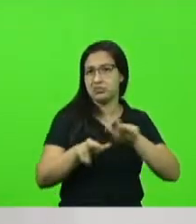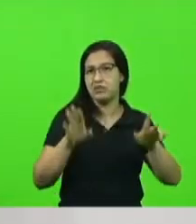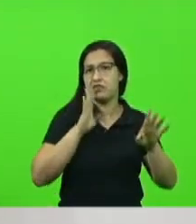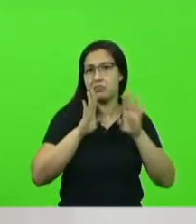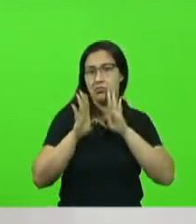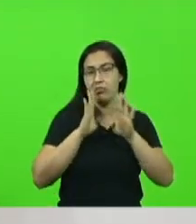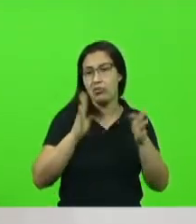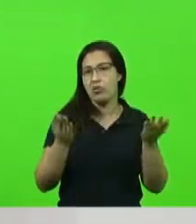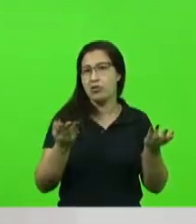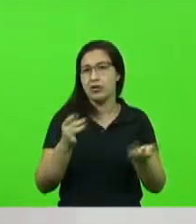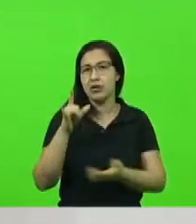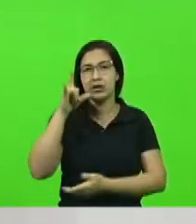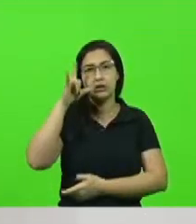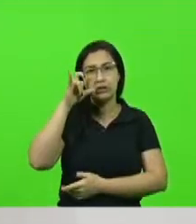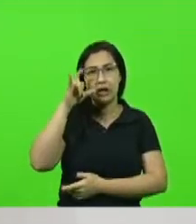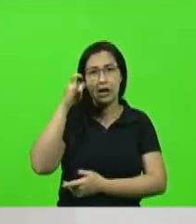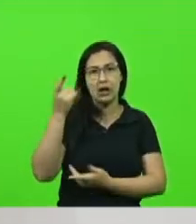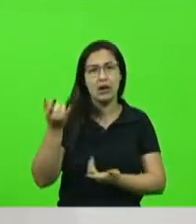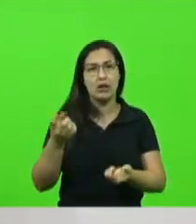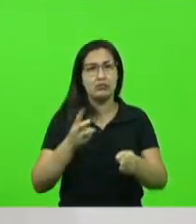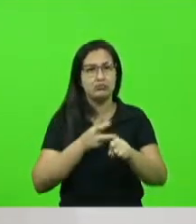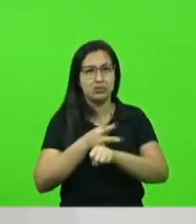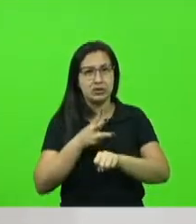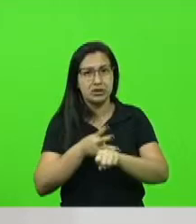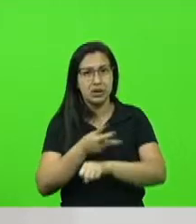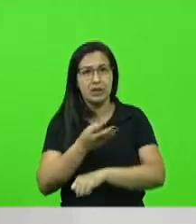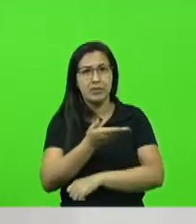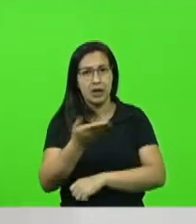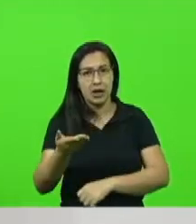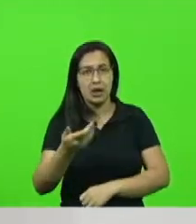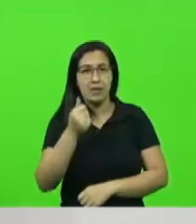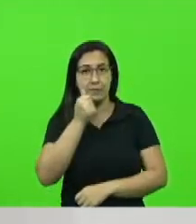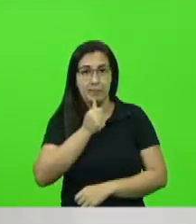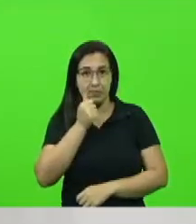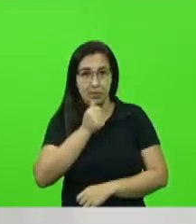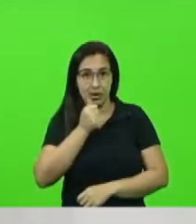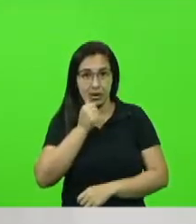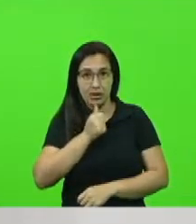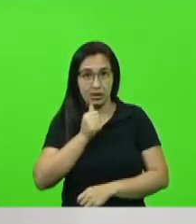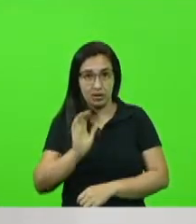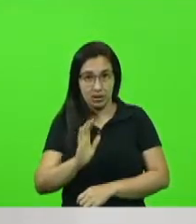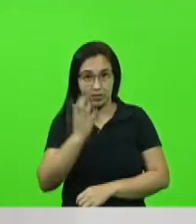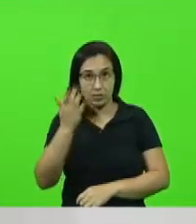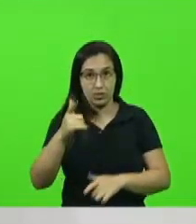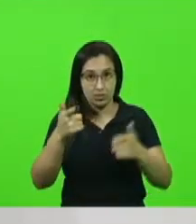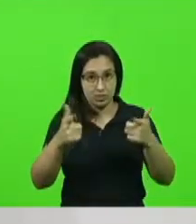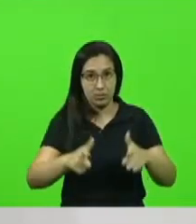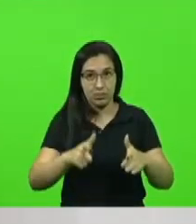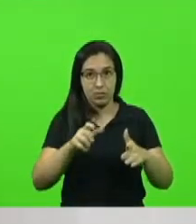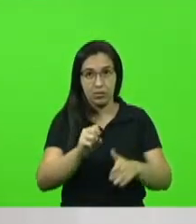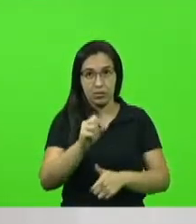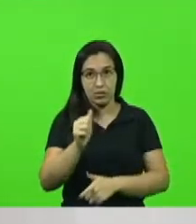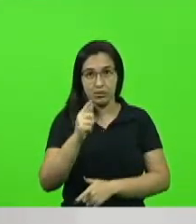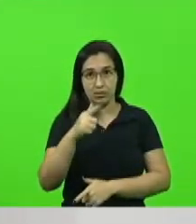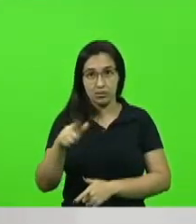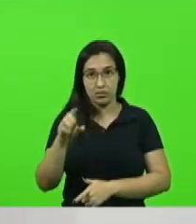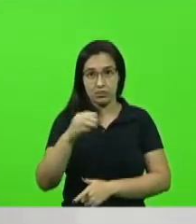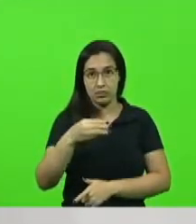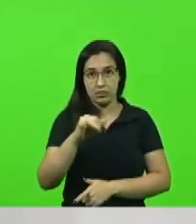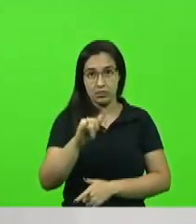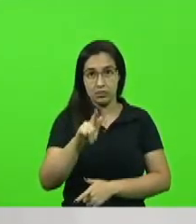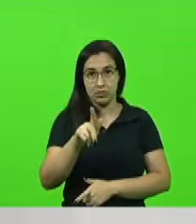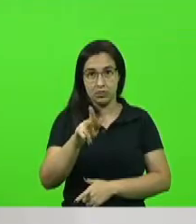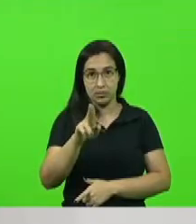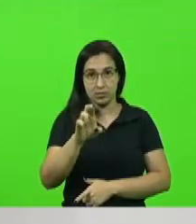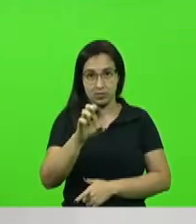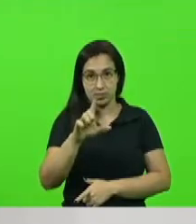daquelas meninas lá envolvidas no caso em São Miguel, e no Instagram delas,